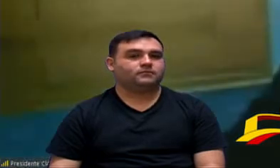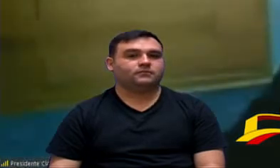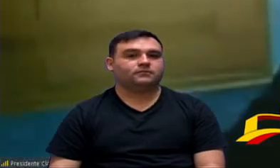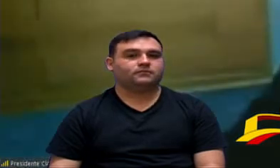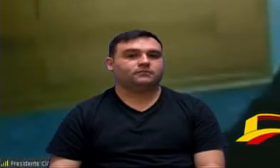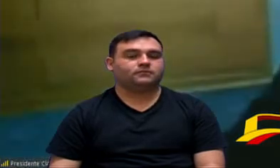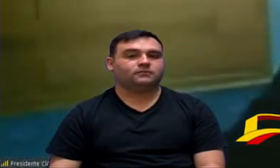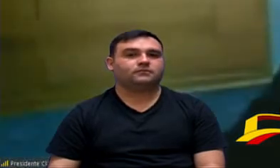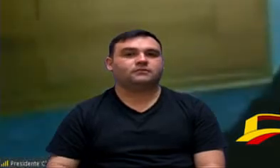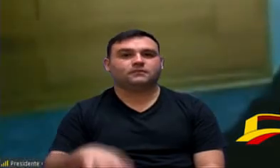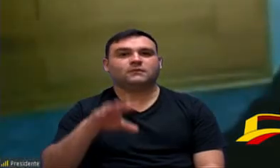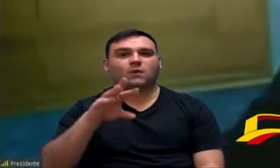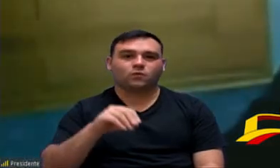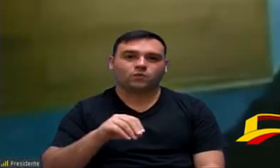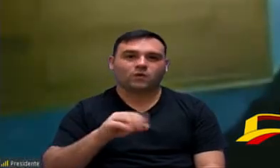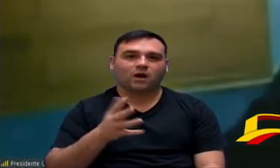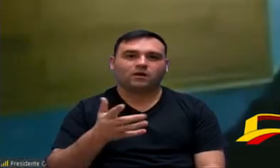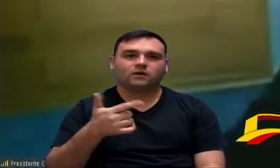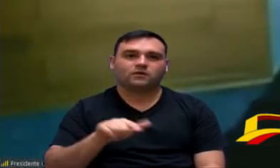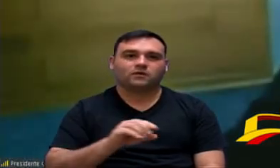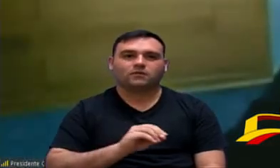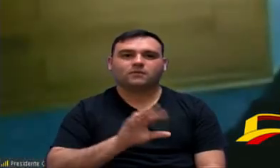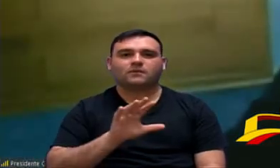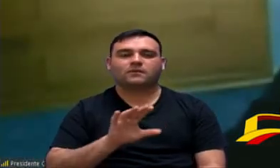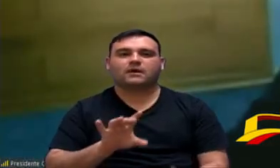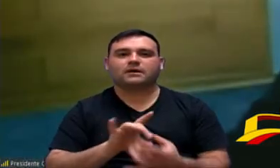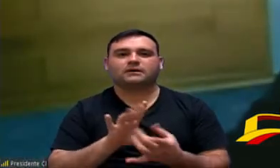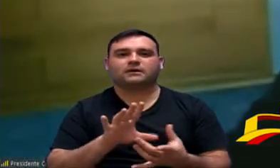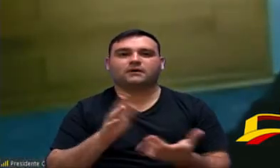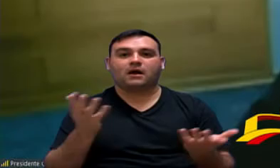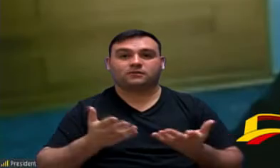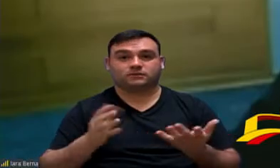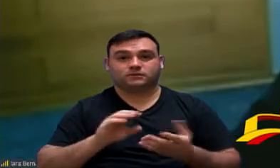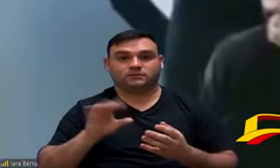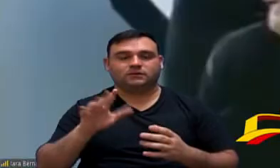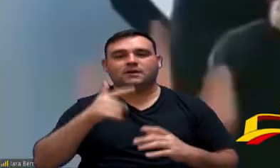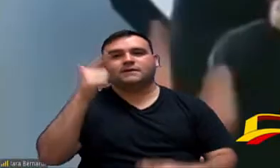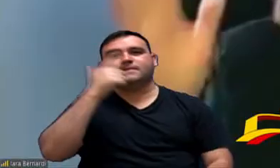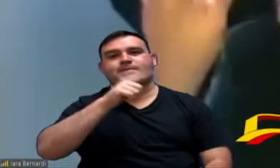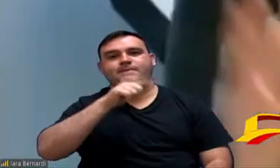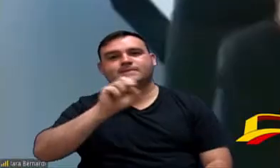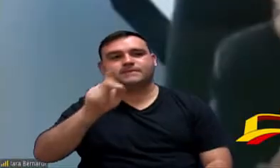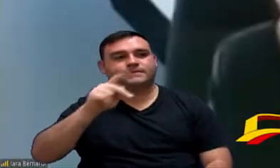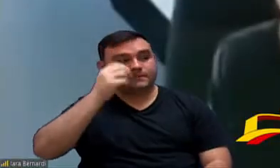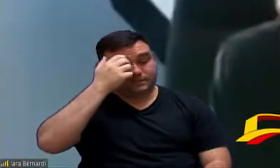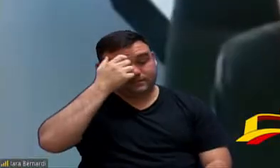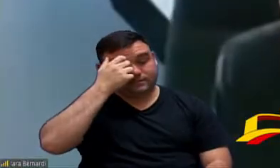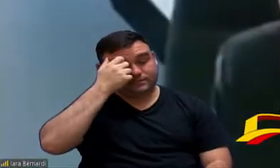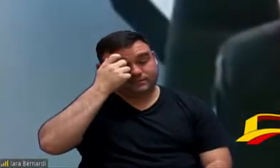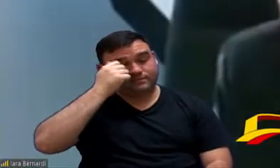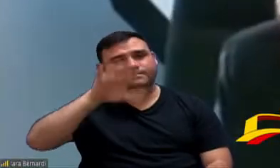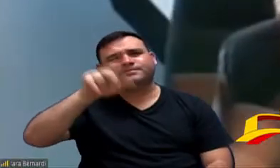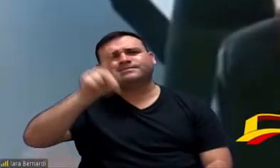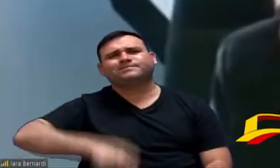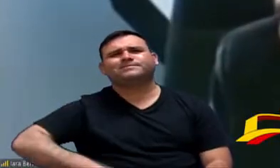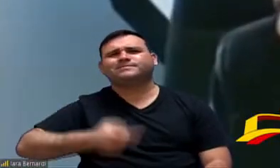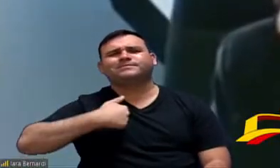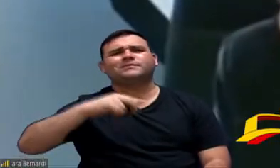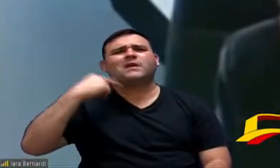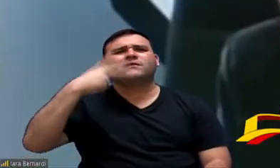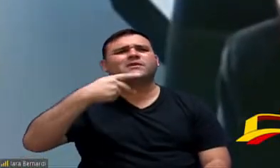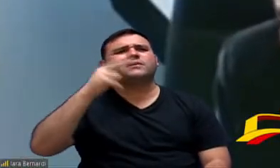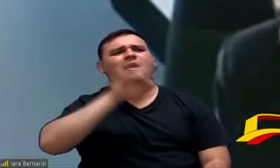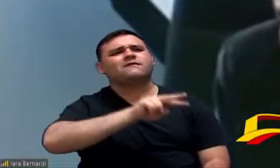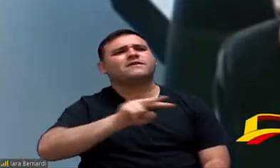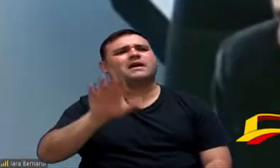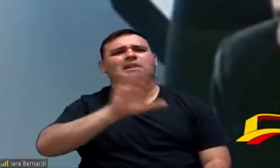Fechou de novo. Vossa Excelência fechou de novo aí, Yara. Abre aí. Aqui está aberto. Agora sim. Presidente, eu não estou vendo os